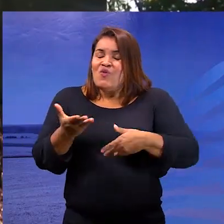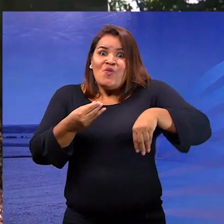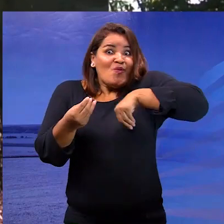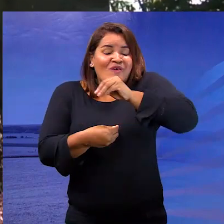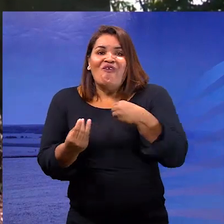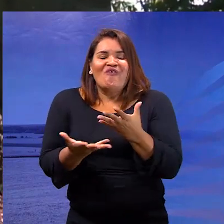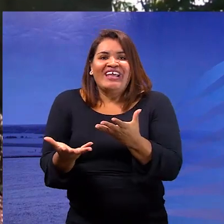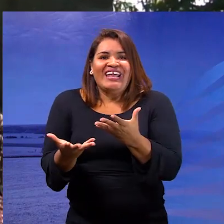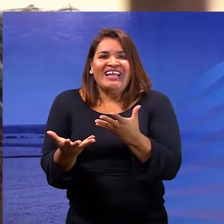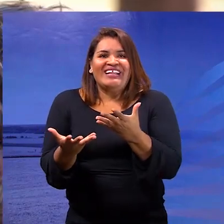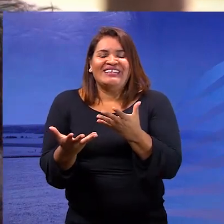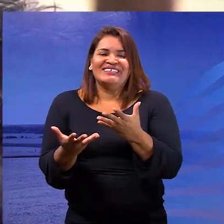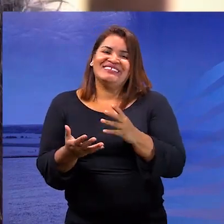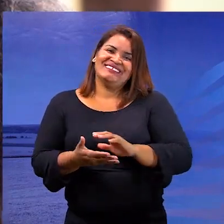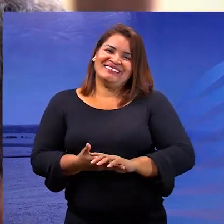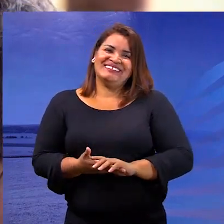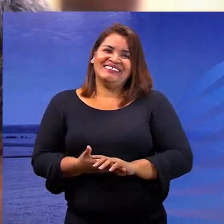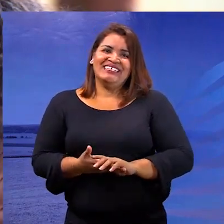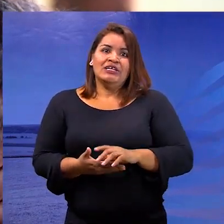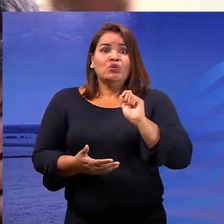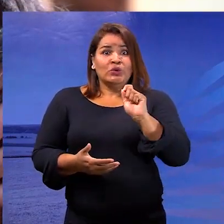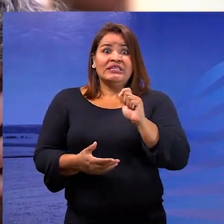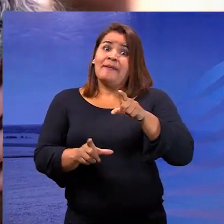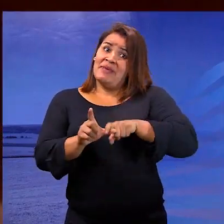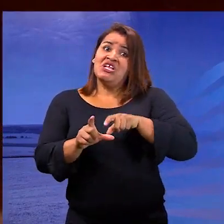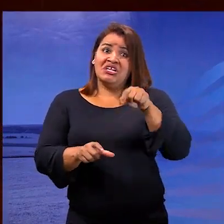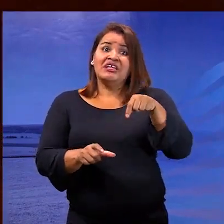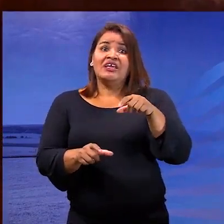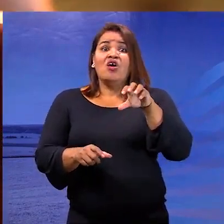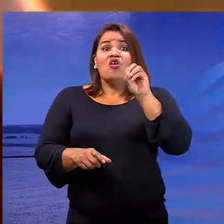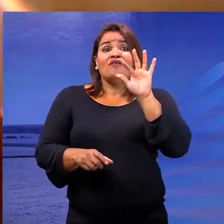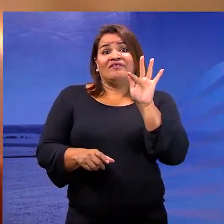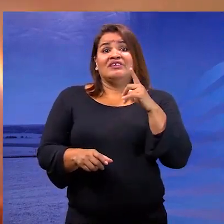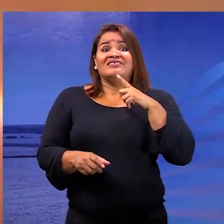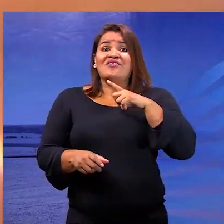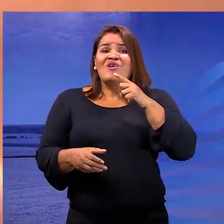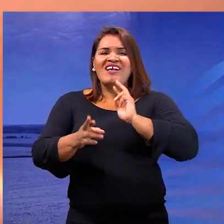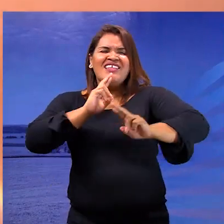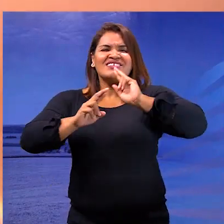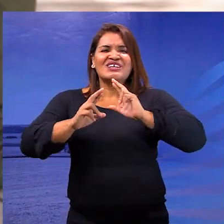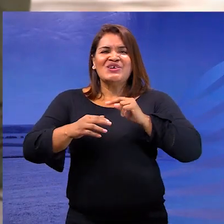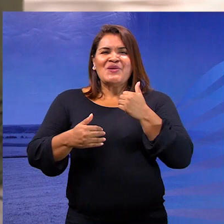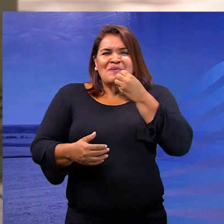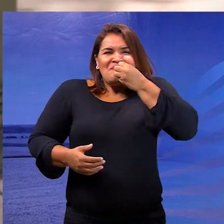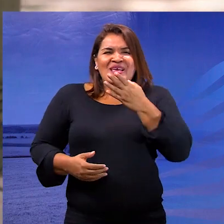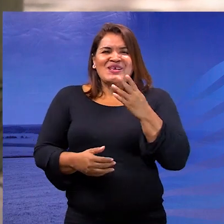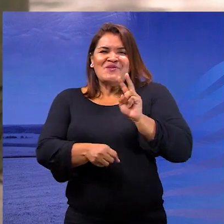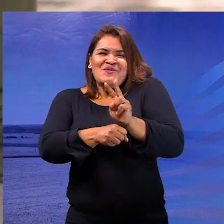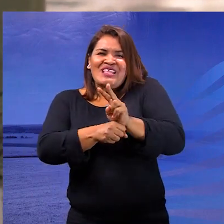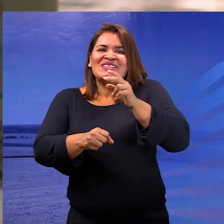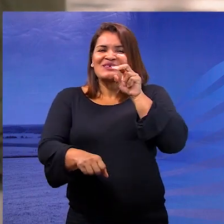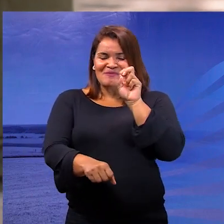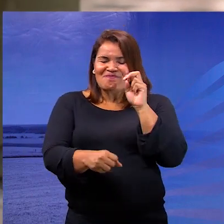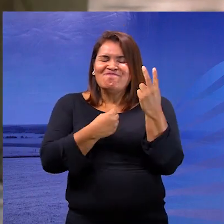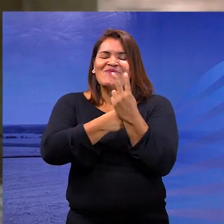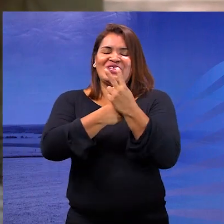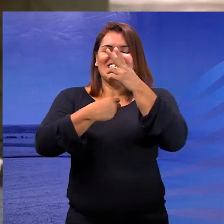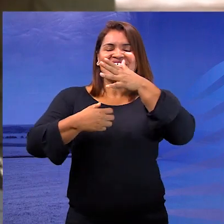totalmente envolvidos. E no que depender de nós, essa relação vai estar cada vez mais bem cuidada e